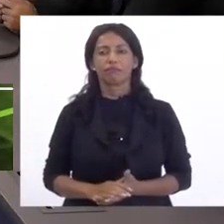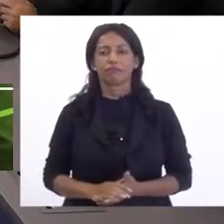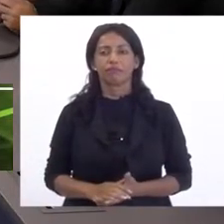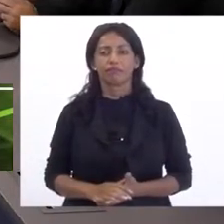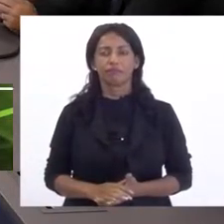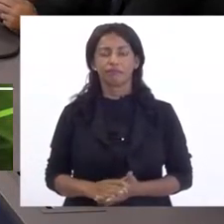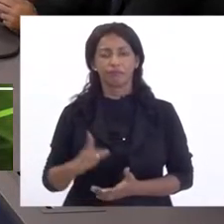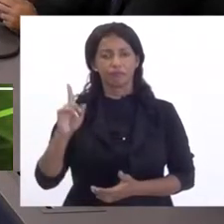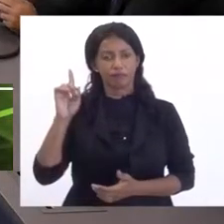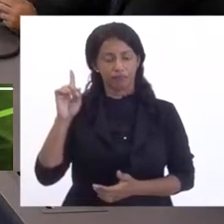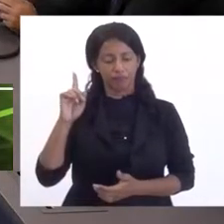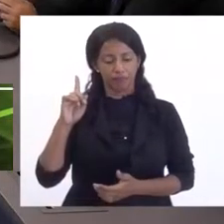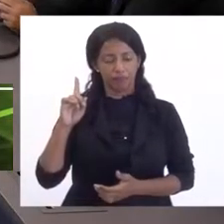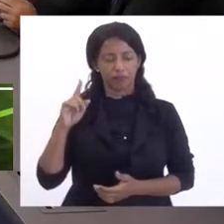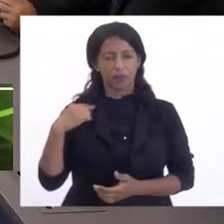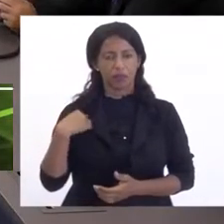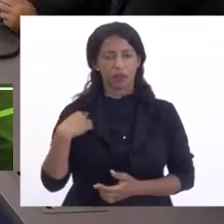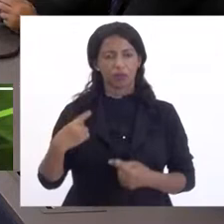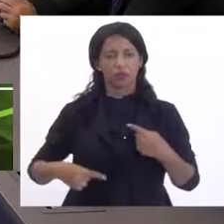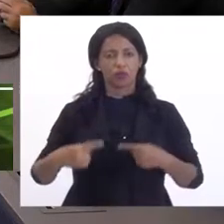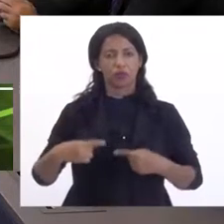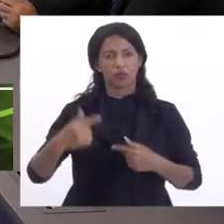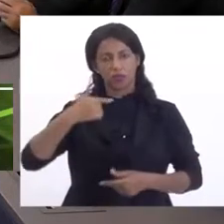presidente, eu desejo. Primeiro,